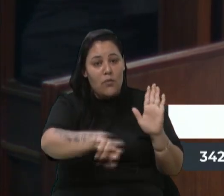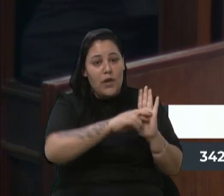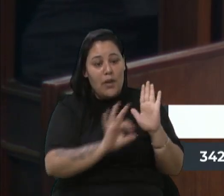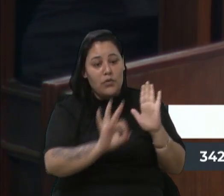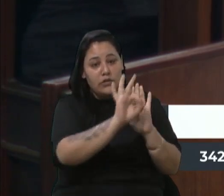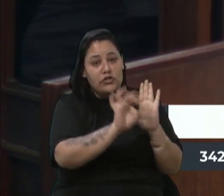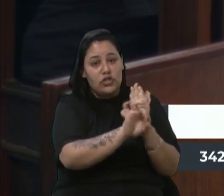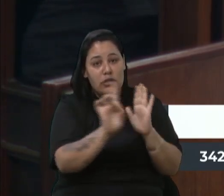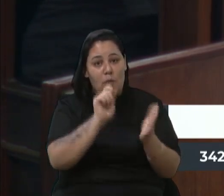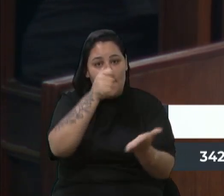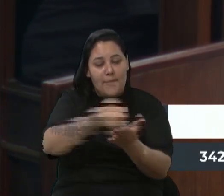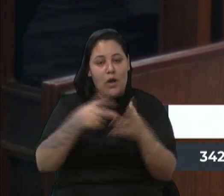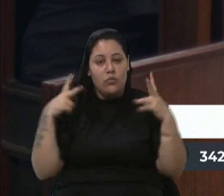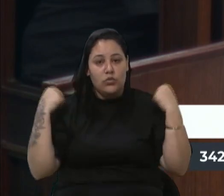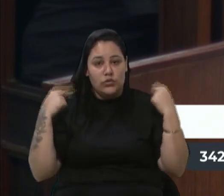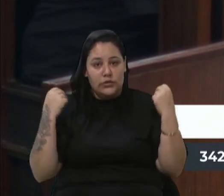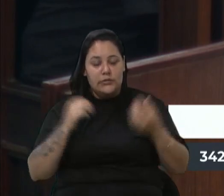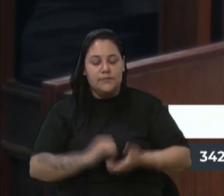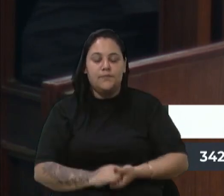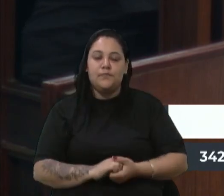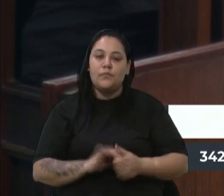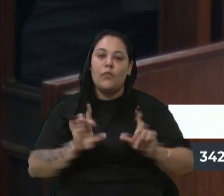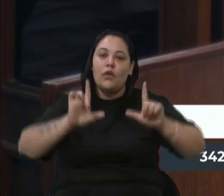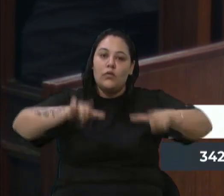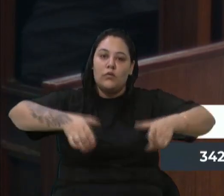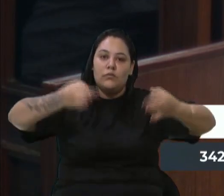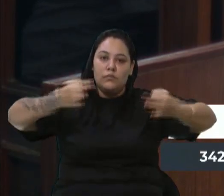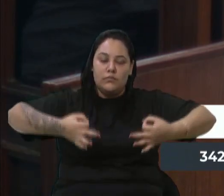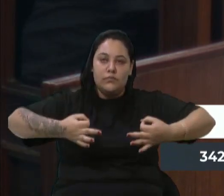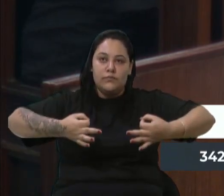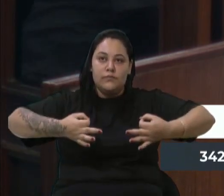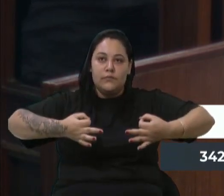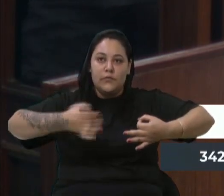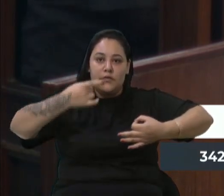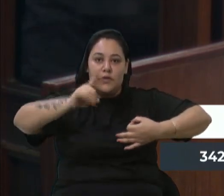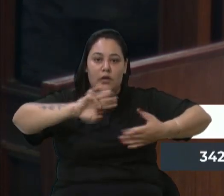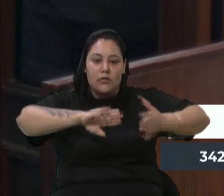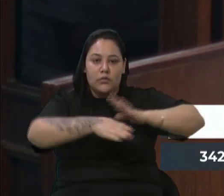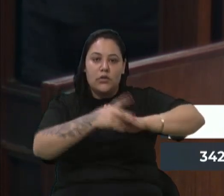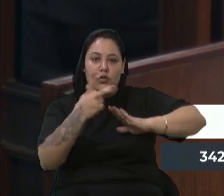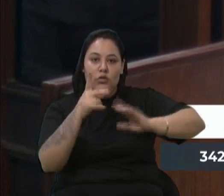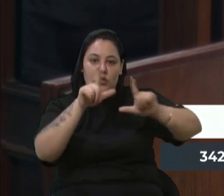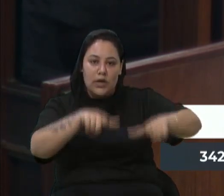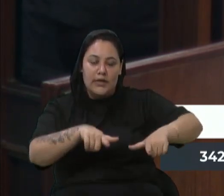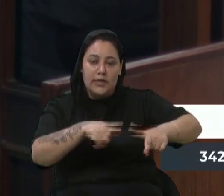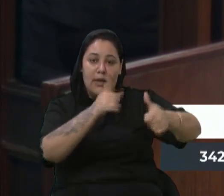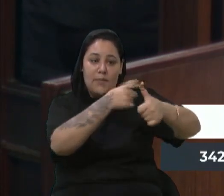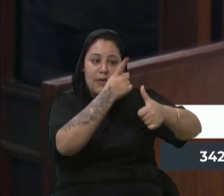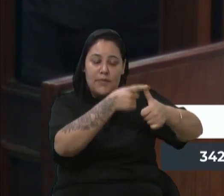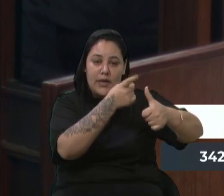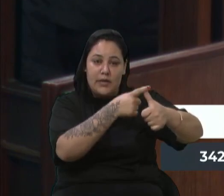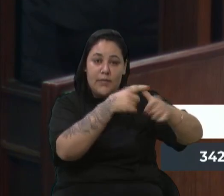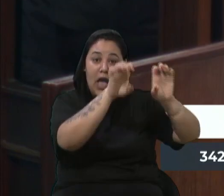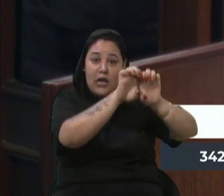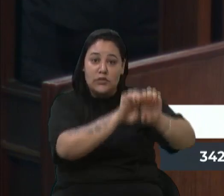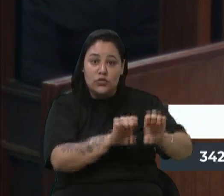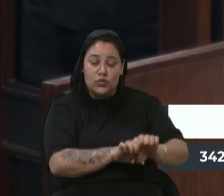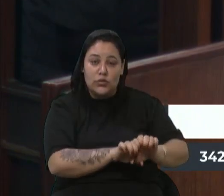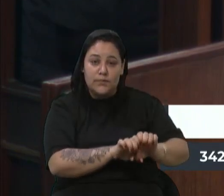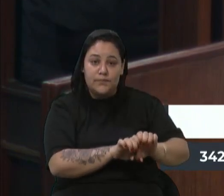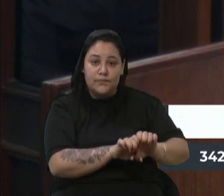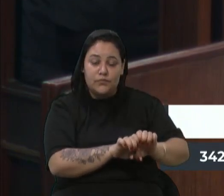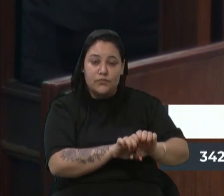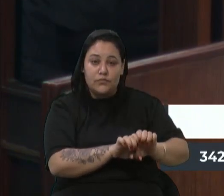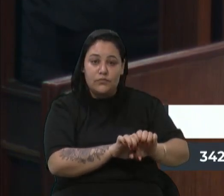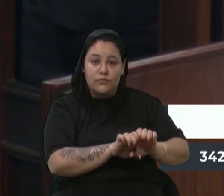pelos motoristas. Onde ficarão os pórticos? O sistema será implantado em 2 etapas. A primeira prevê estrutura nos pontos